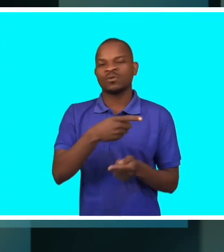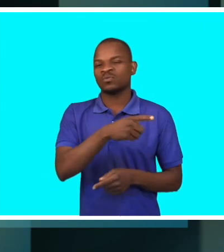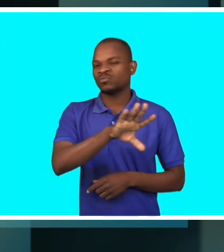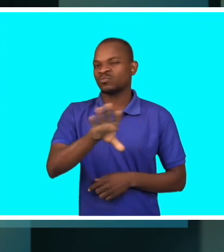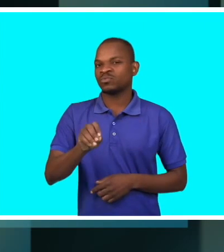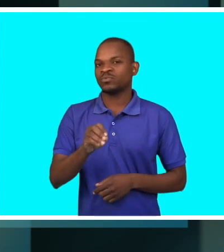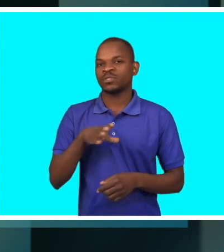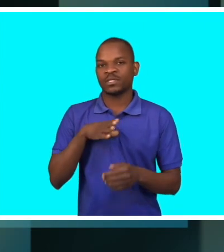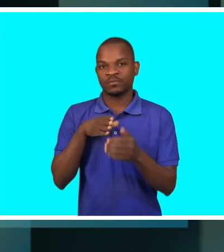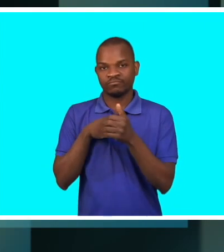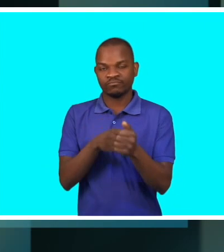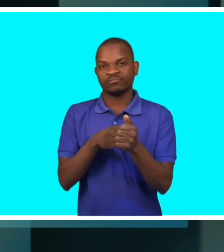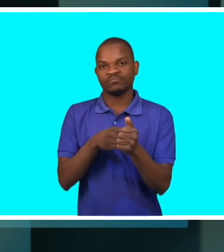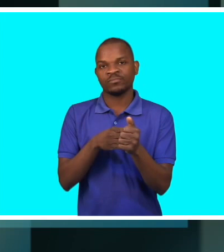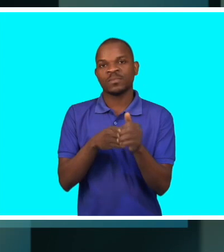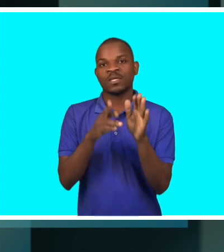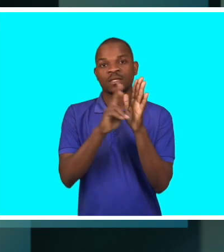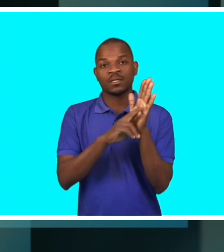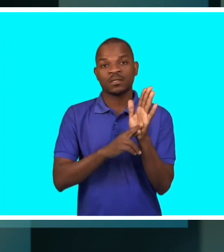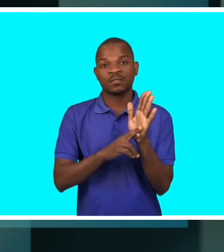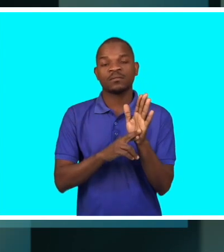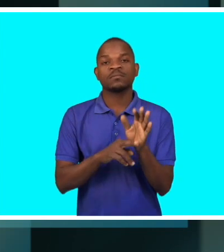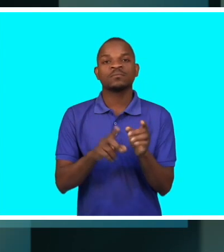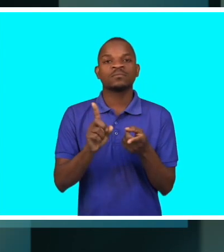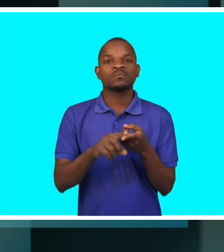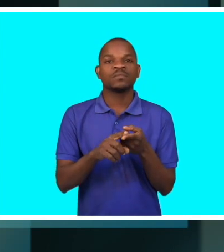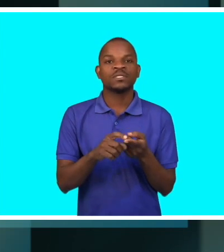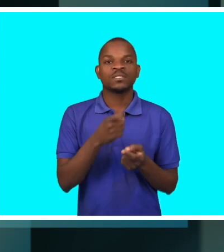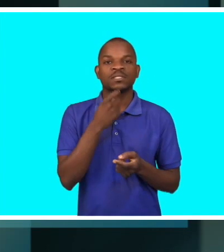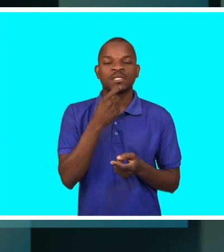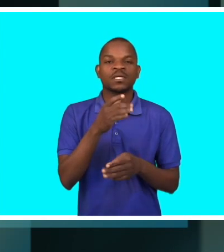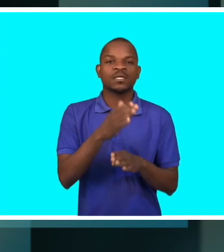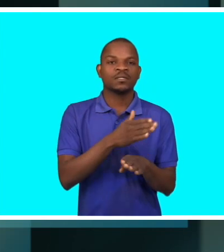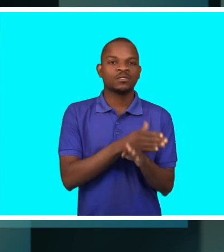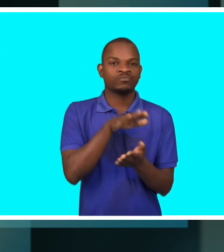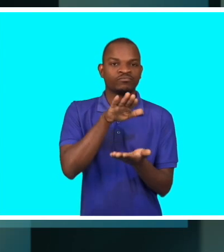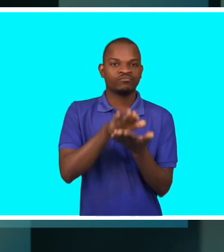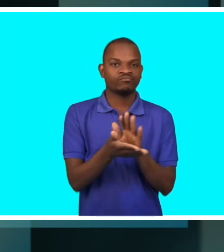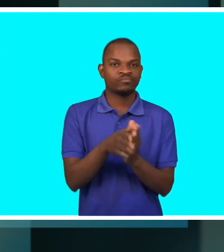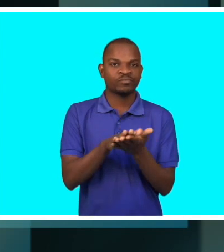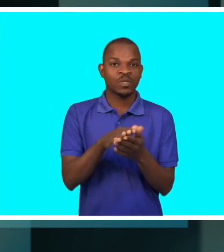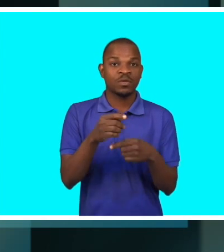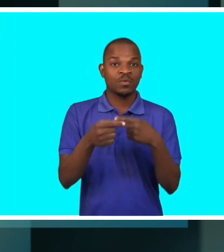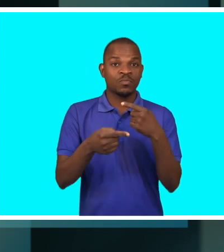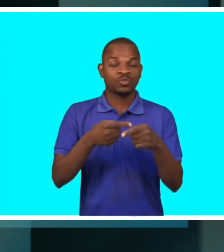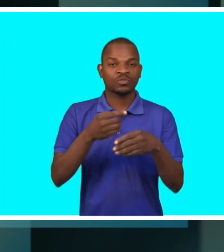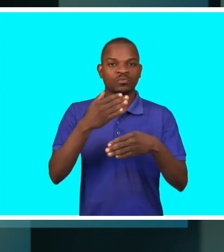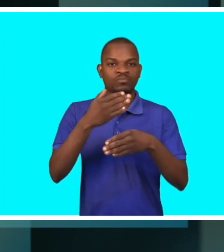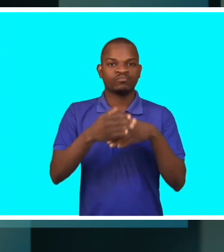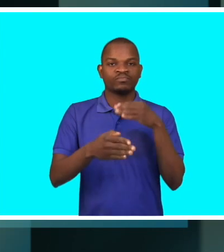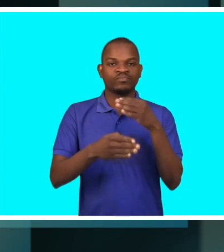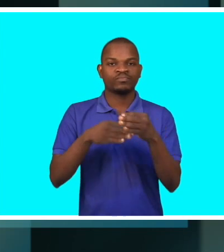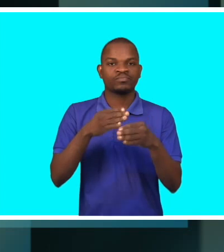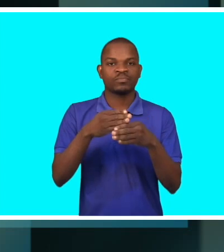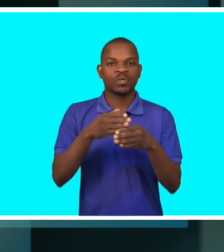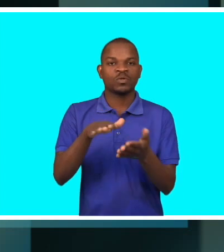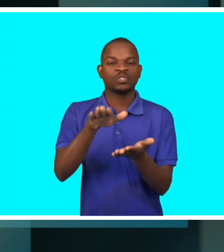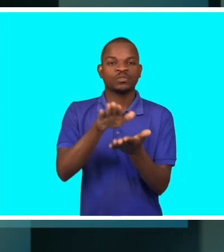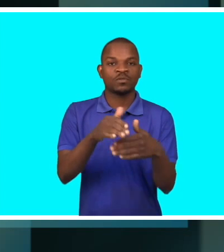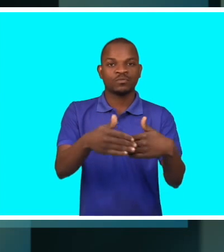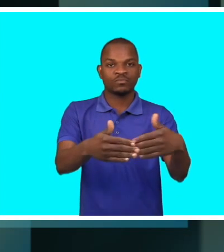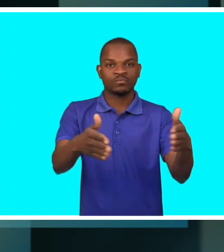obedecem a este conjunto de requisitos. Isto para dizer que, efetivamente, ao se elaborar o projeto, ao se fazer a construção do Estádio Nacional do